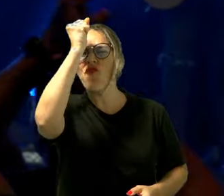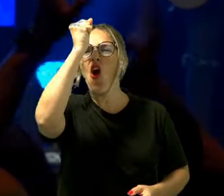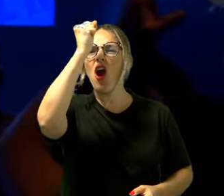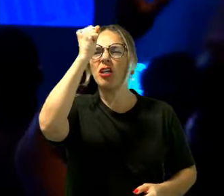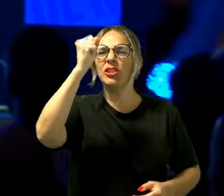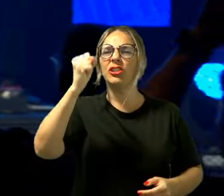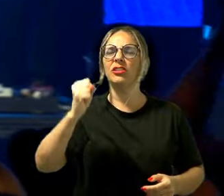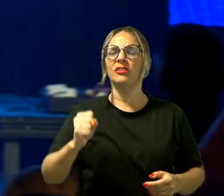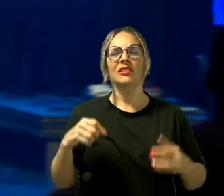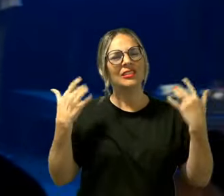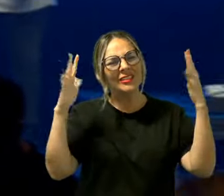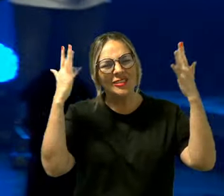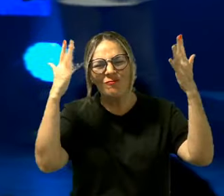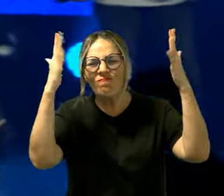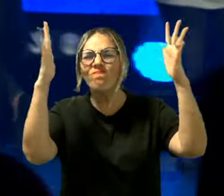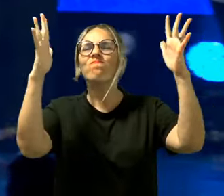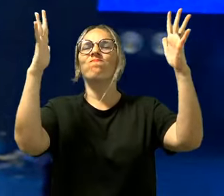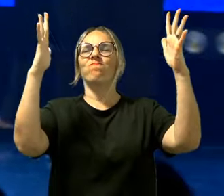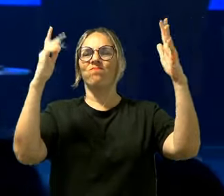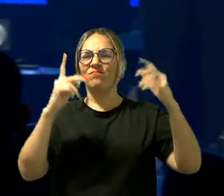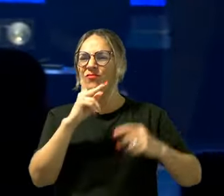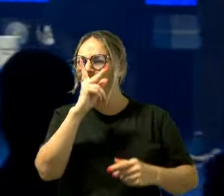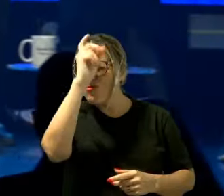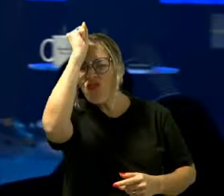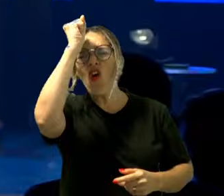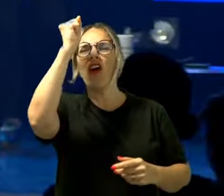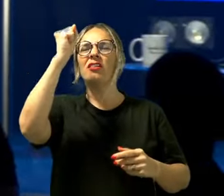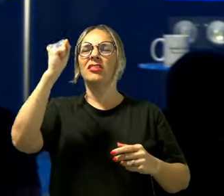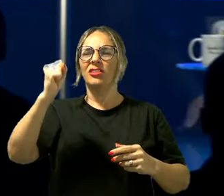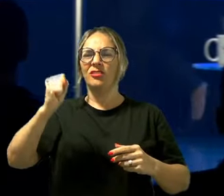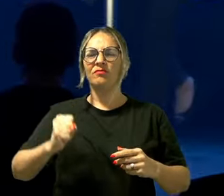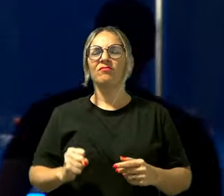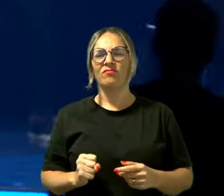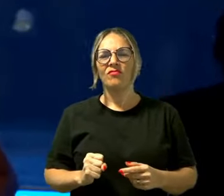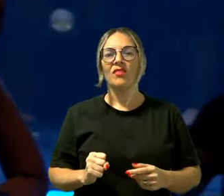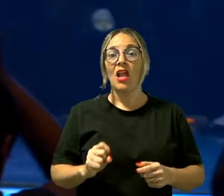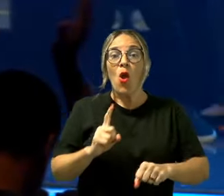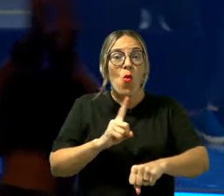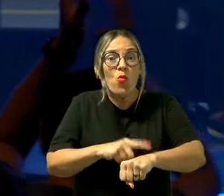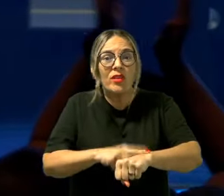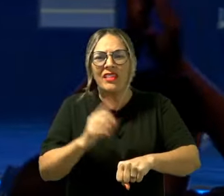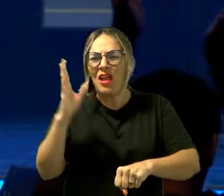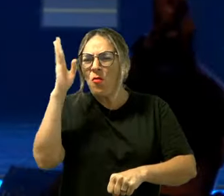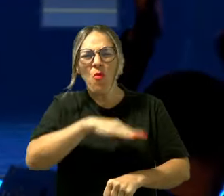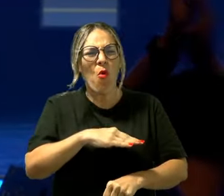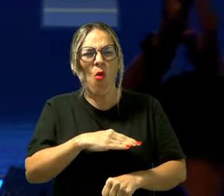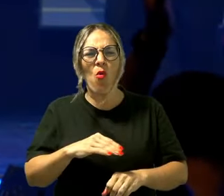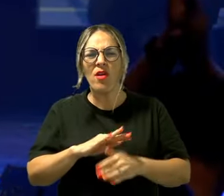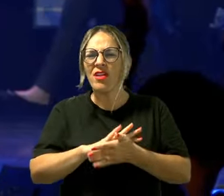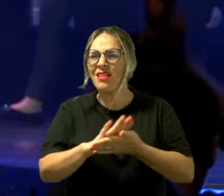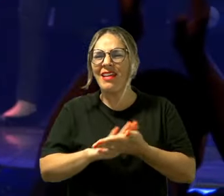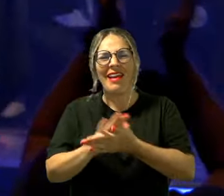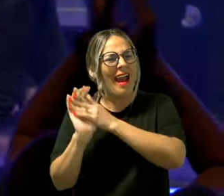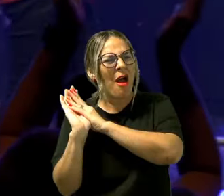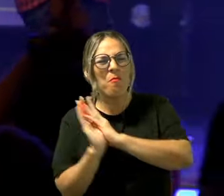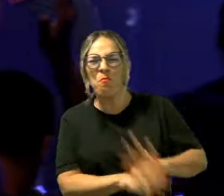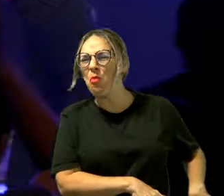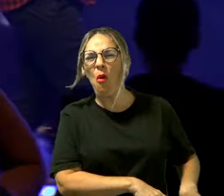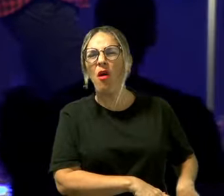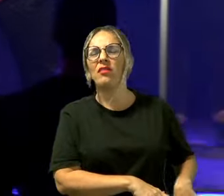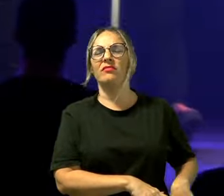de vitória a Ele, porque o tempo de pisar na lama acabou. Você não é amassador de